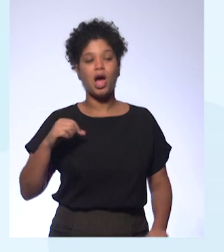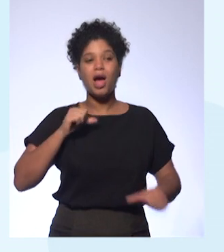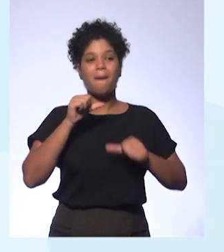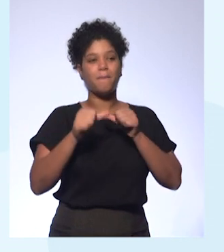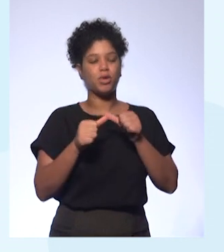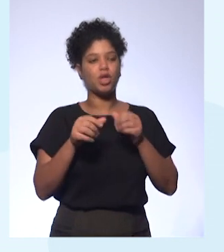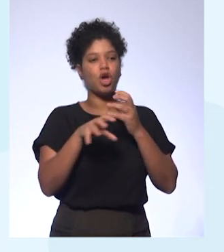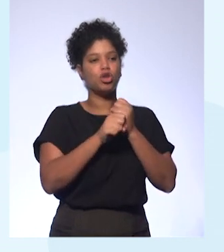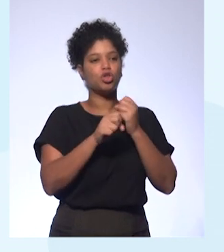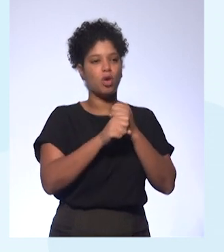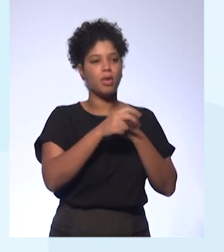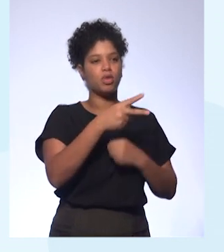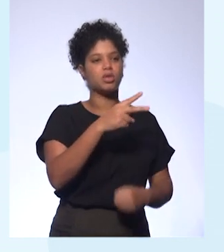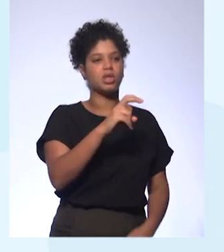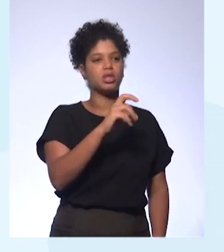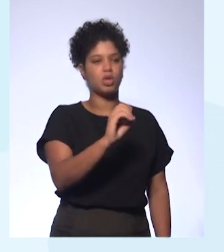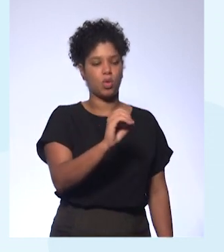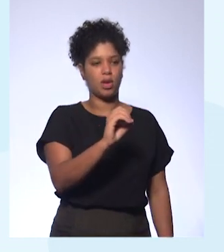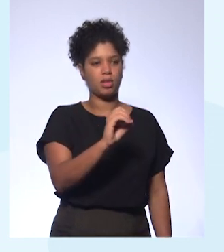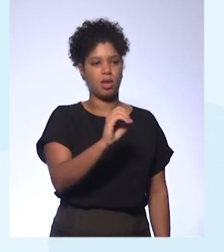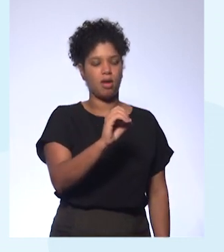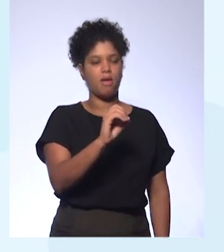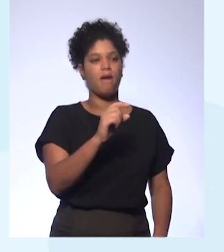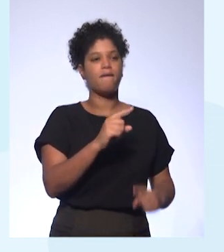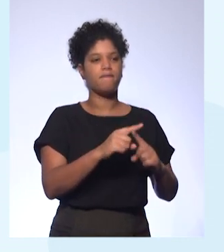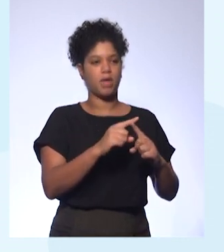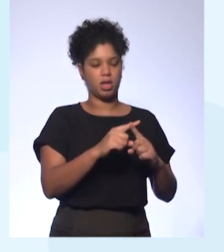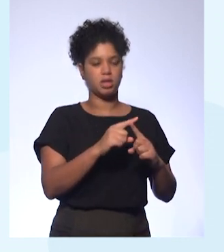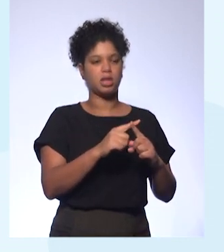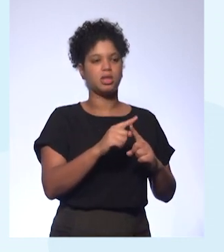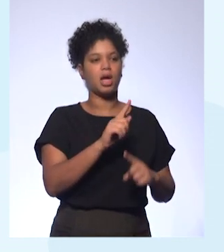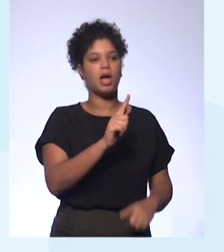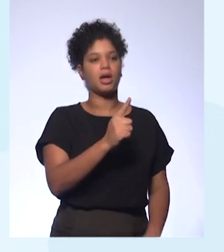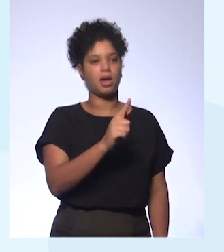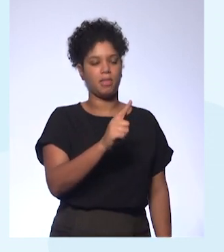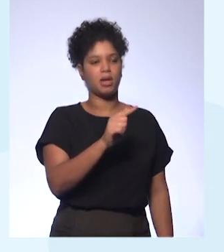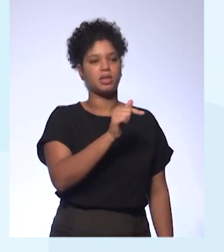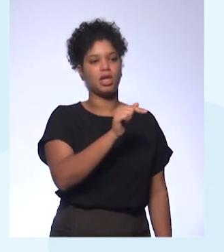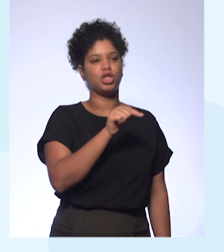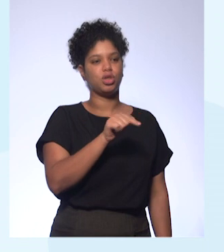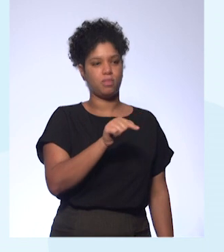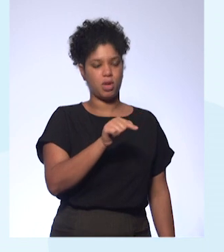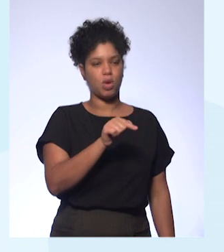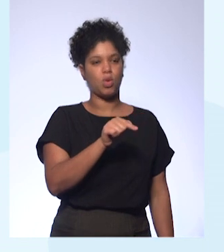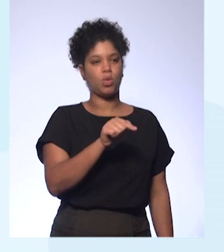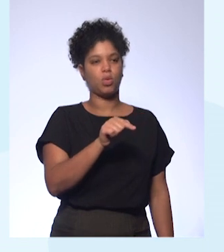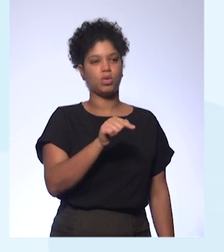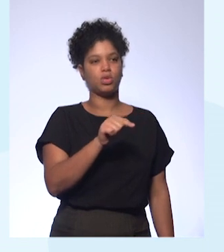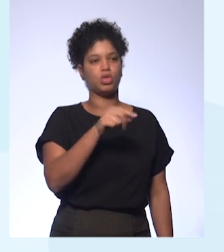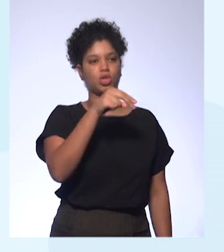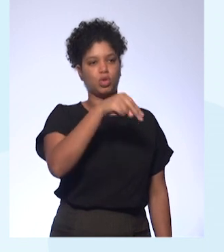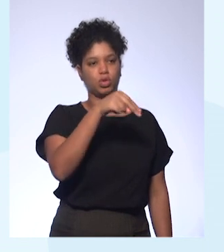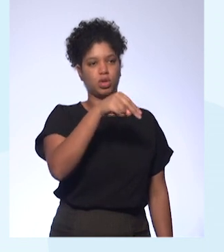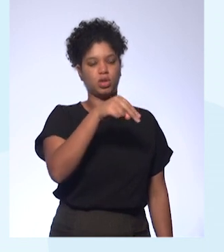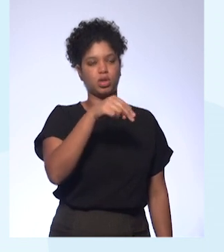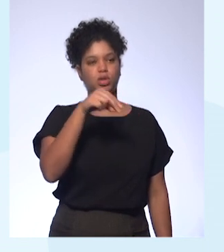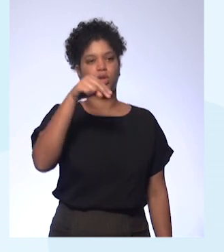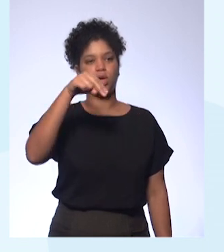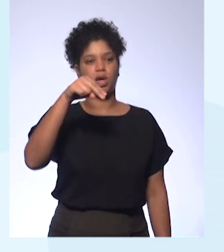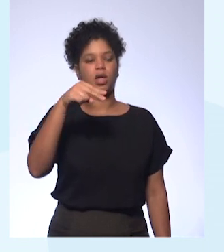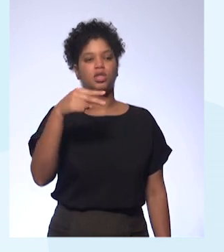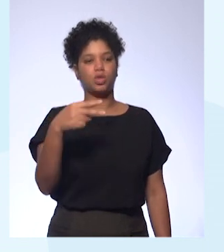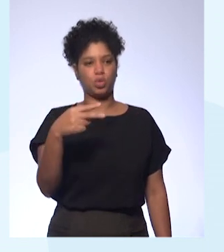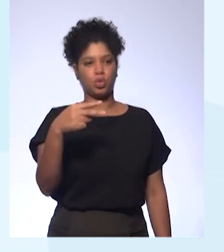multiplicando aqui por 250 vezes, em gramas dá 7.000 gramas, né, de nitrogênio, gás de hidrogênio